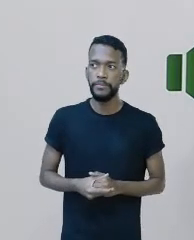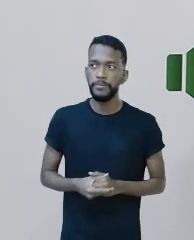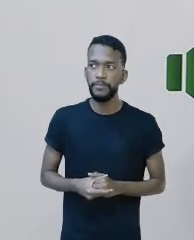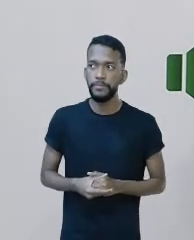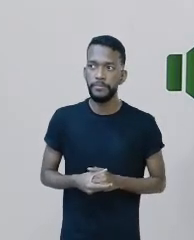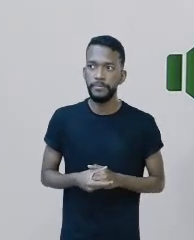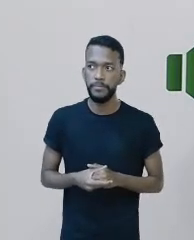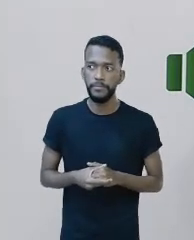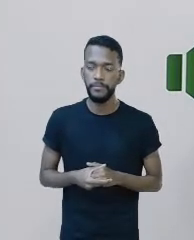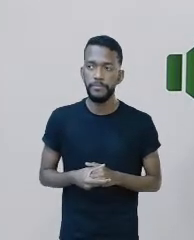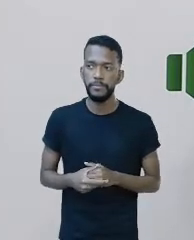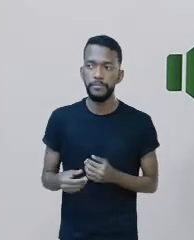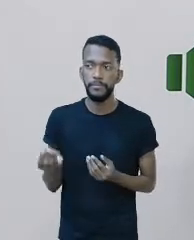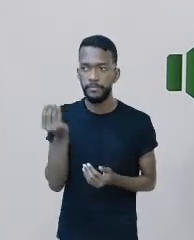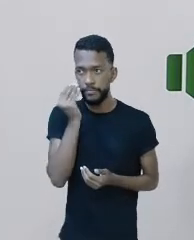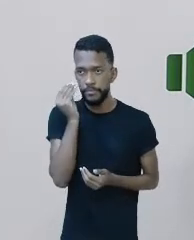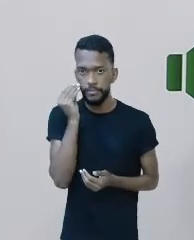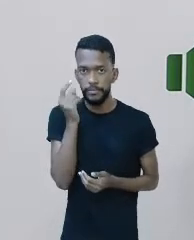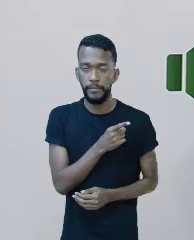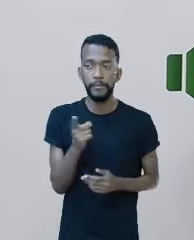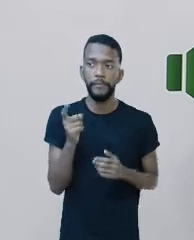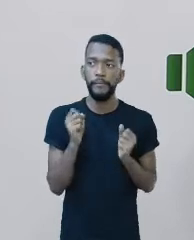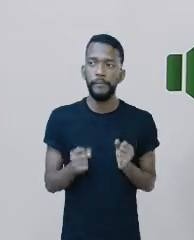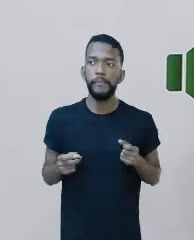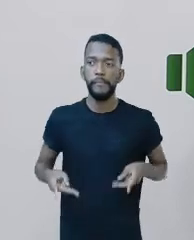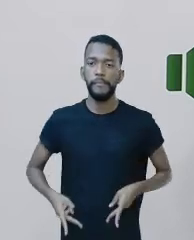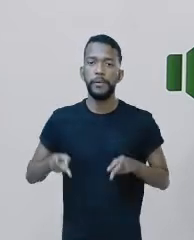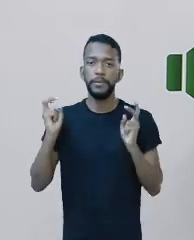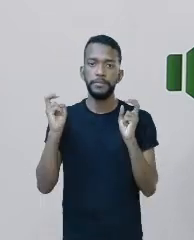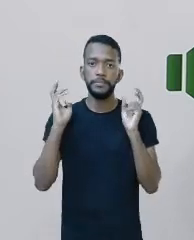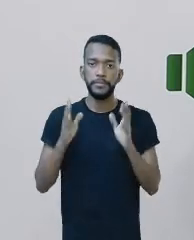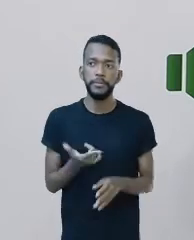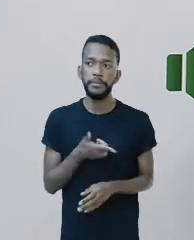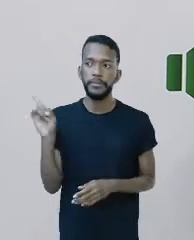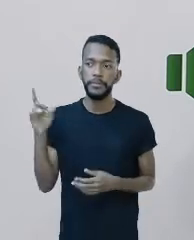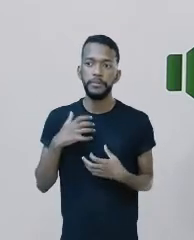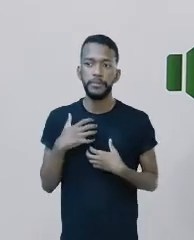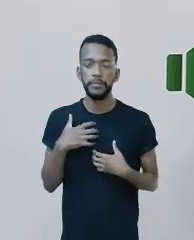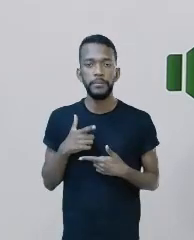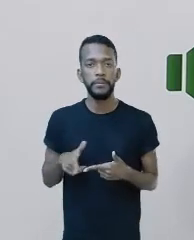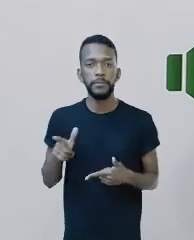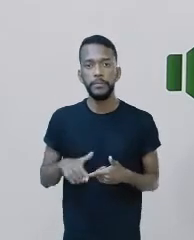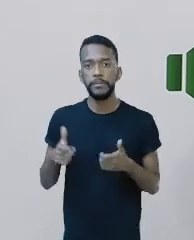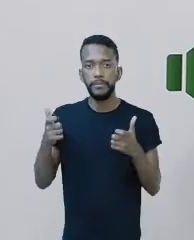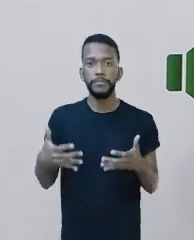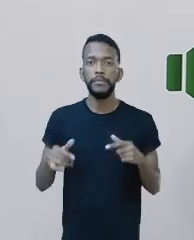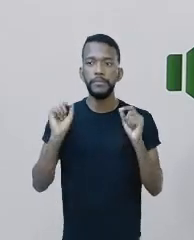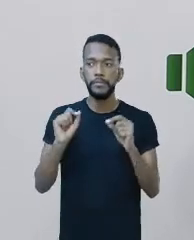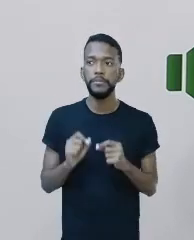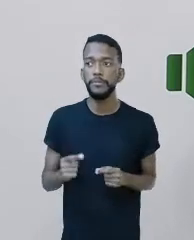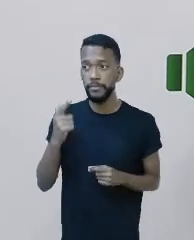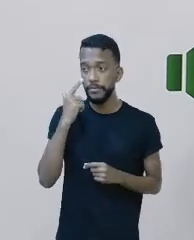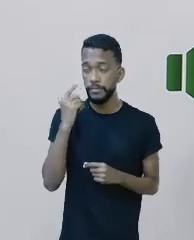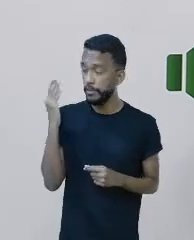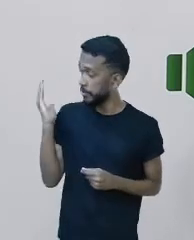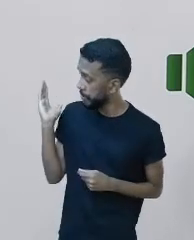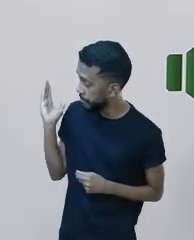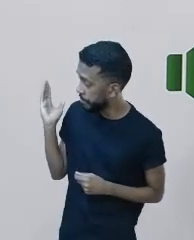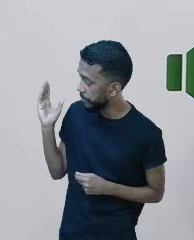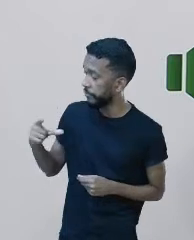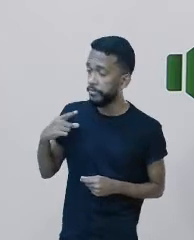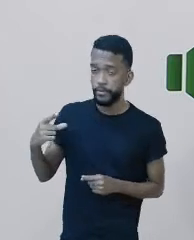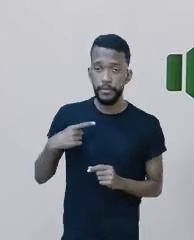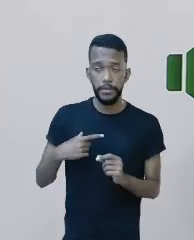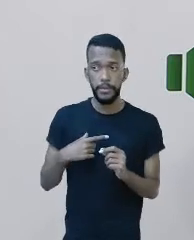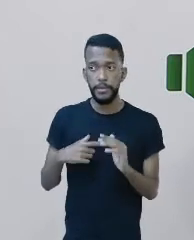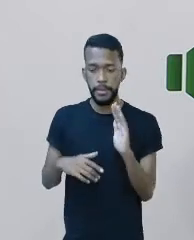Agora vocês estão percebendo outra situação, problema que diz o seguinte. O edifício